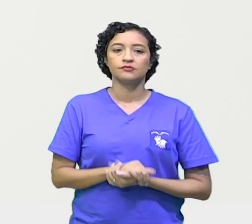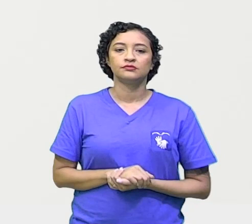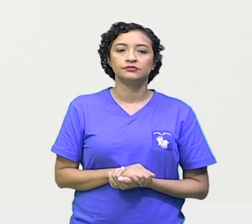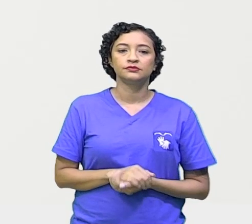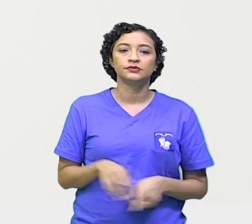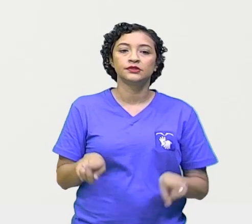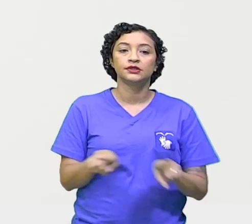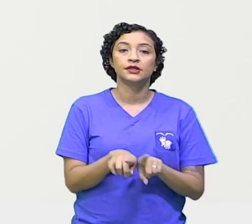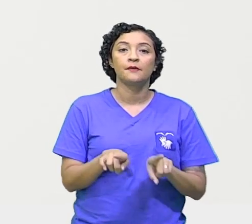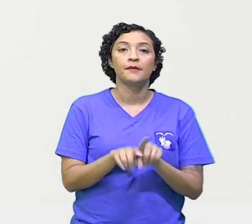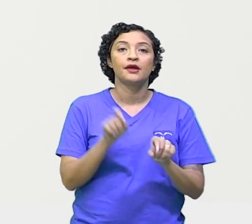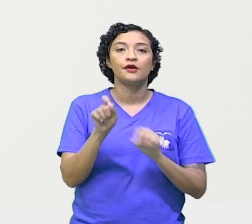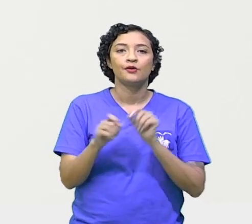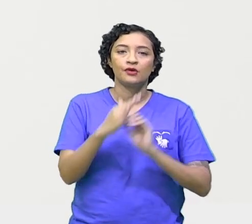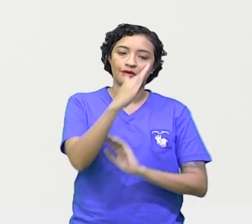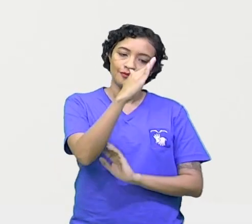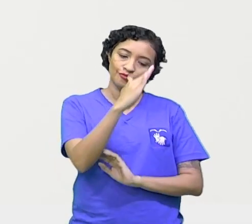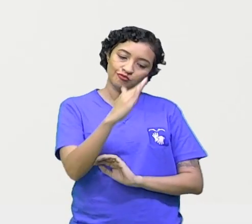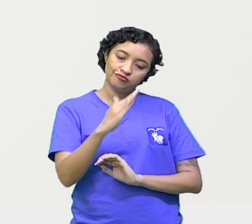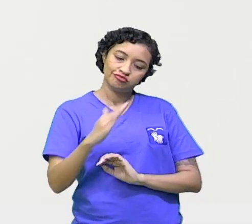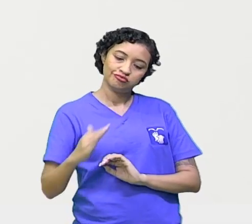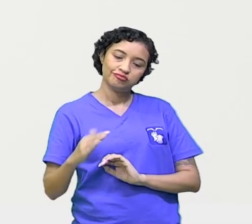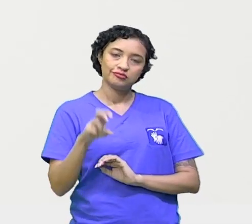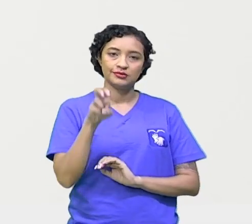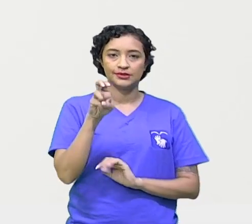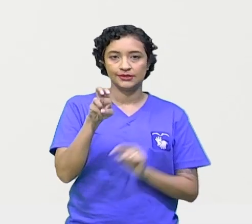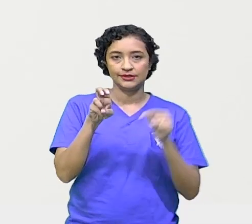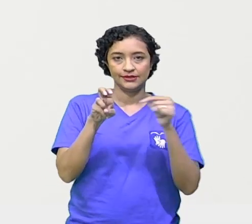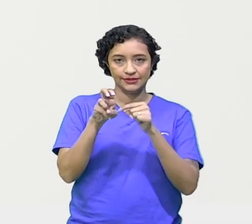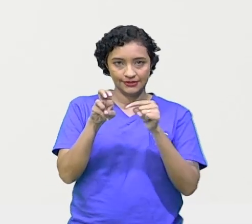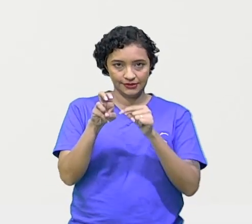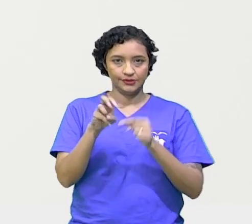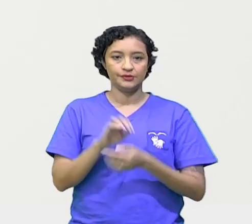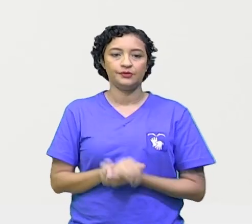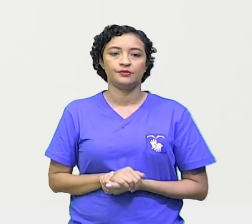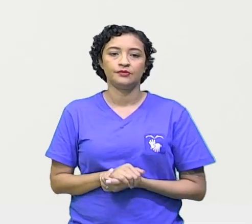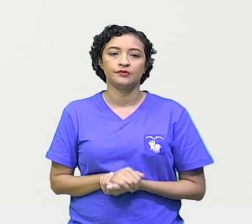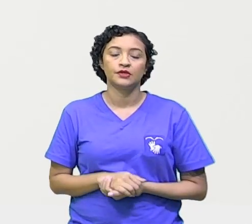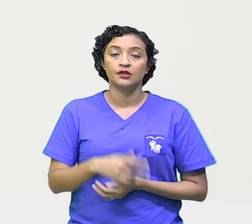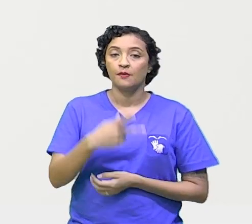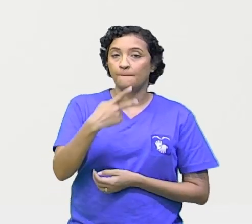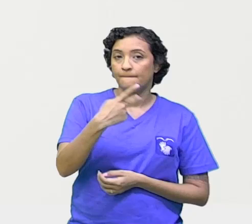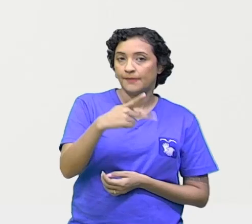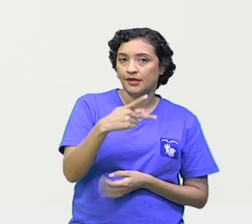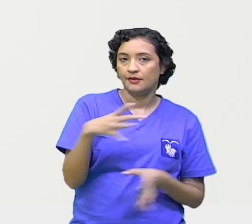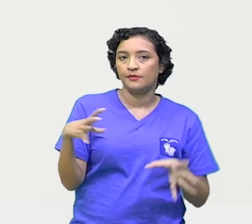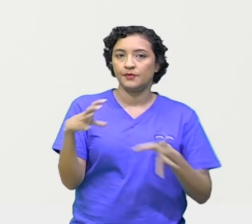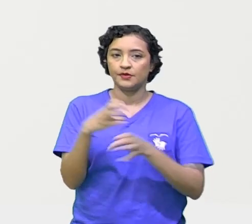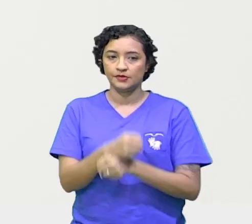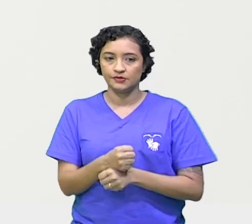vale 5. Então, o perímetro vai ser a soma 4